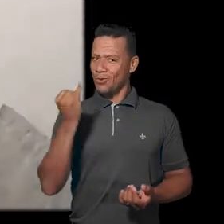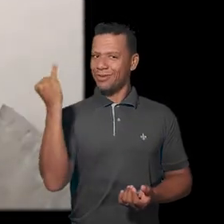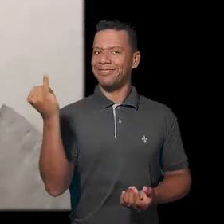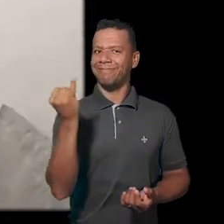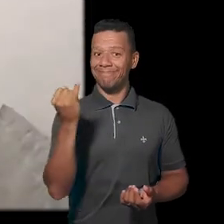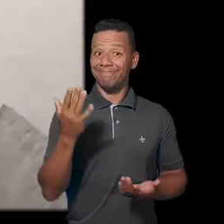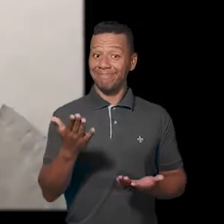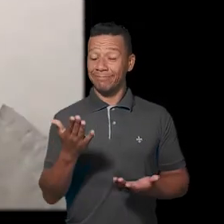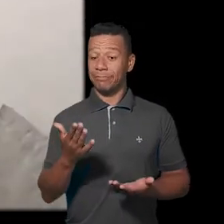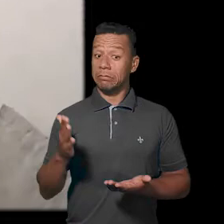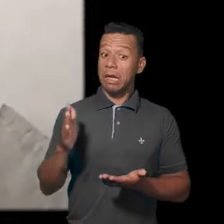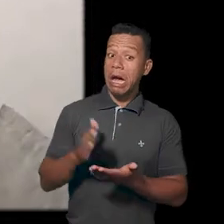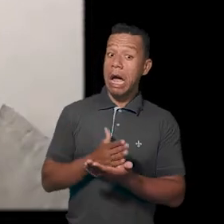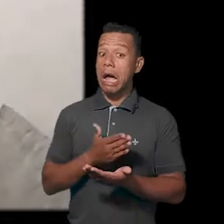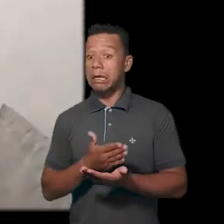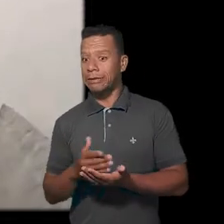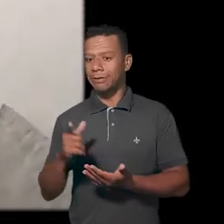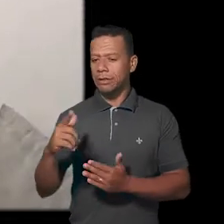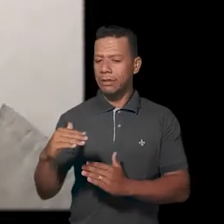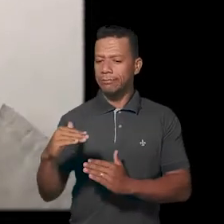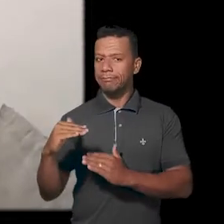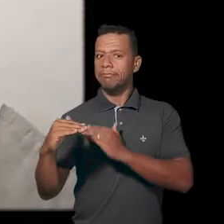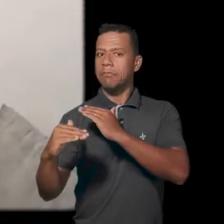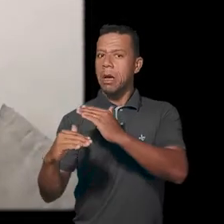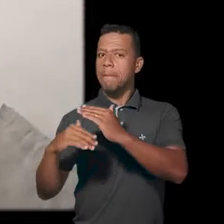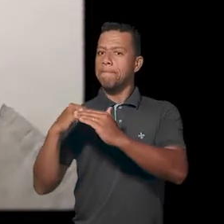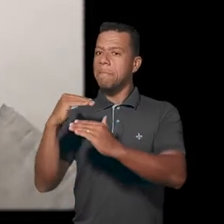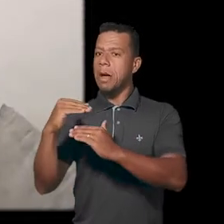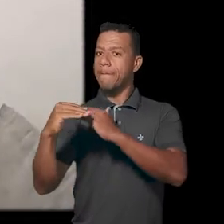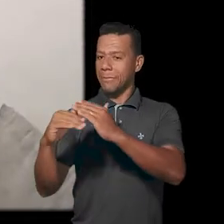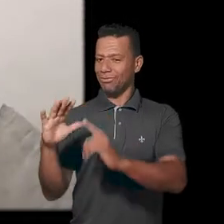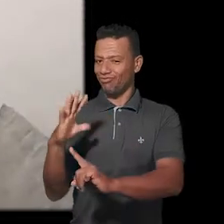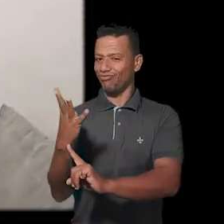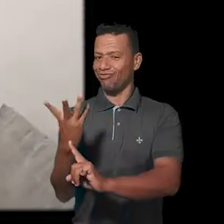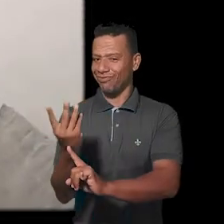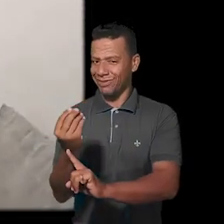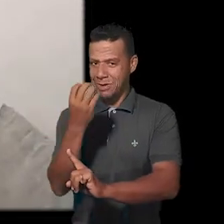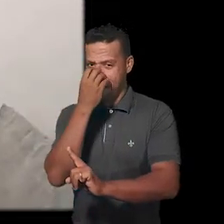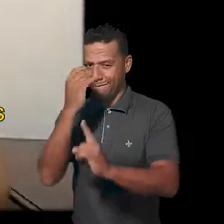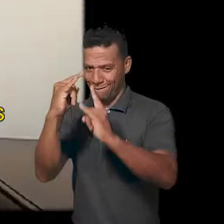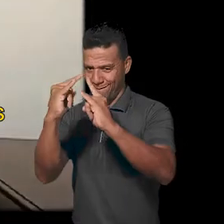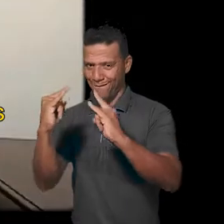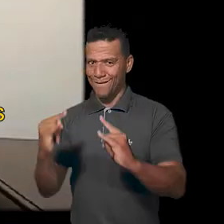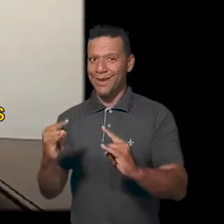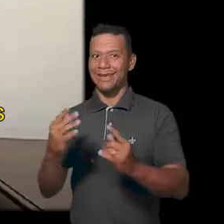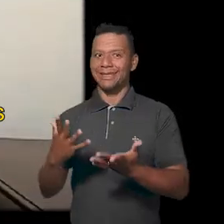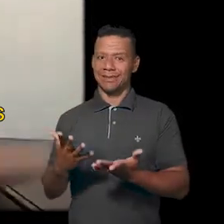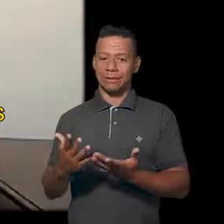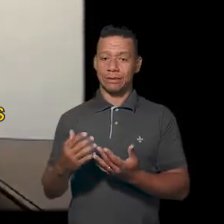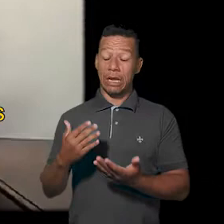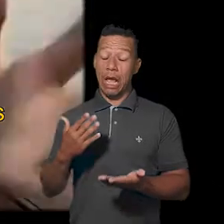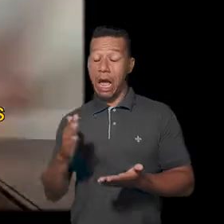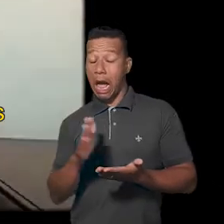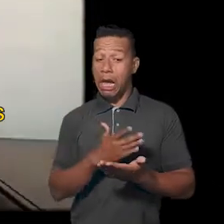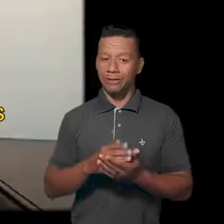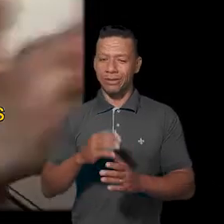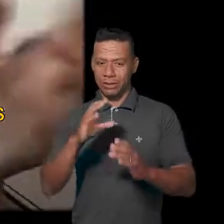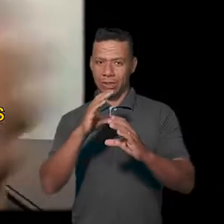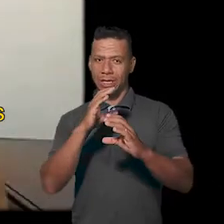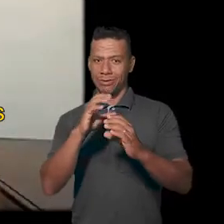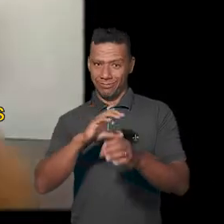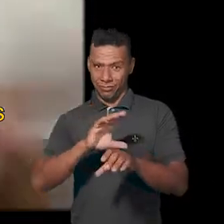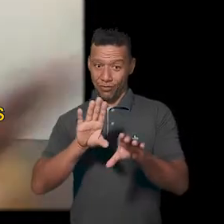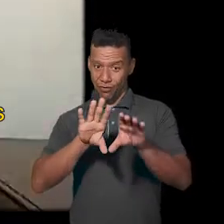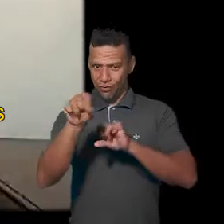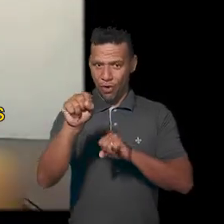importante para esse desenvolvimento da arte circense em São Bernardo. Você faz curso, tipo, iniciação, avançada,